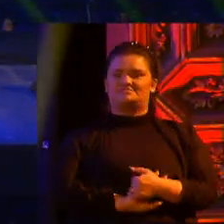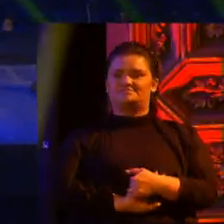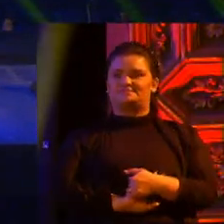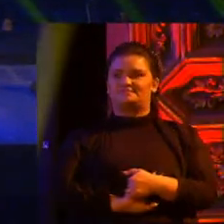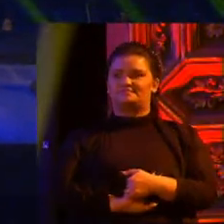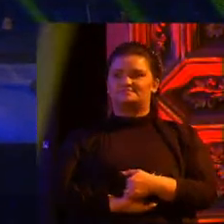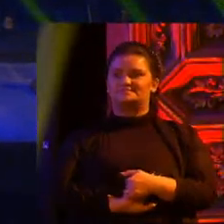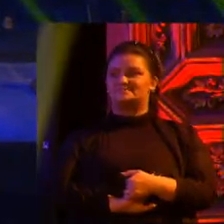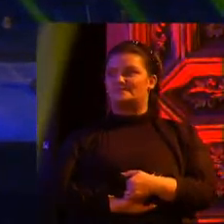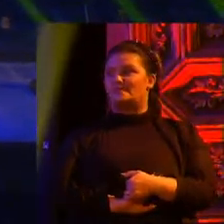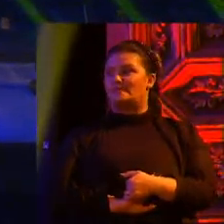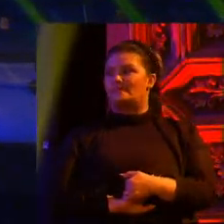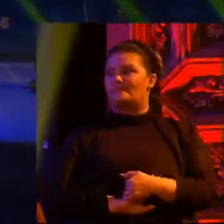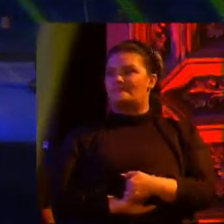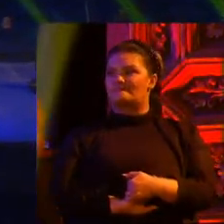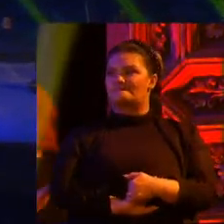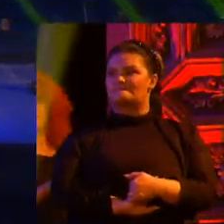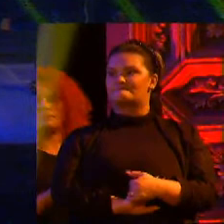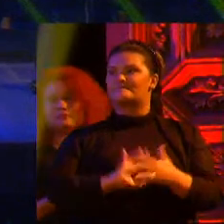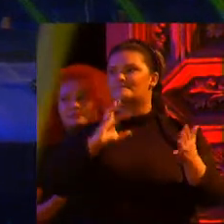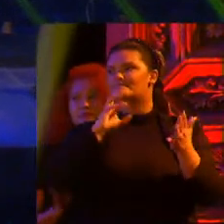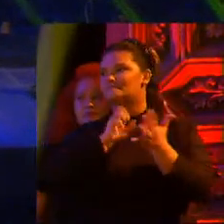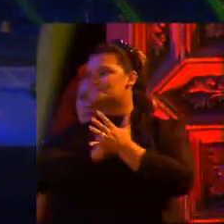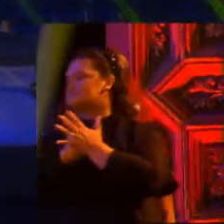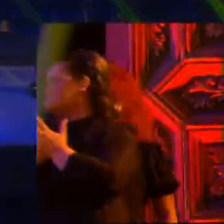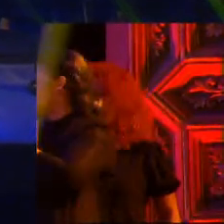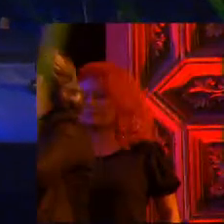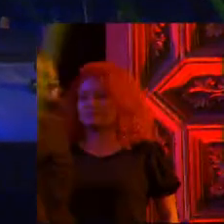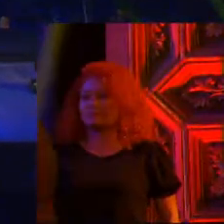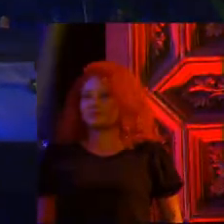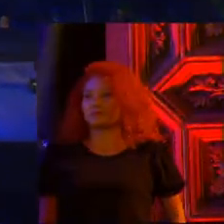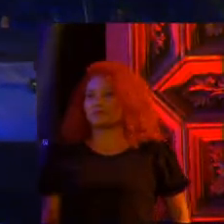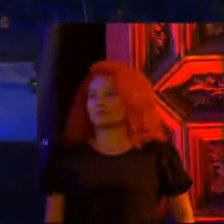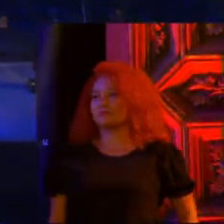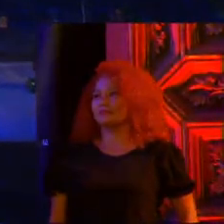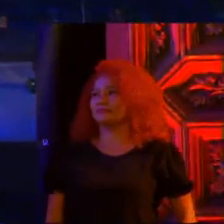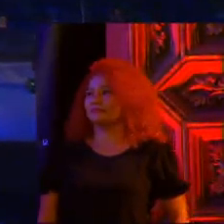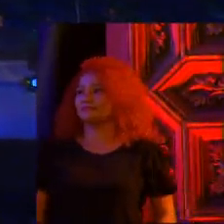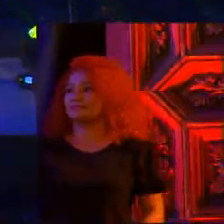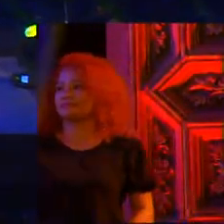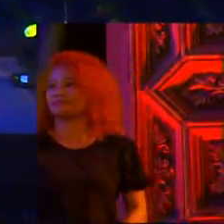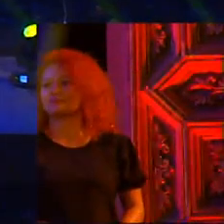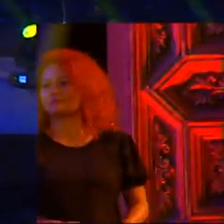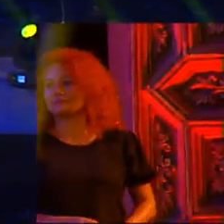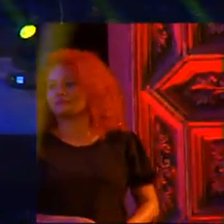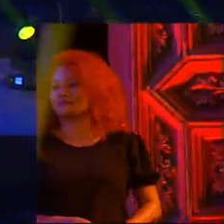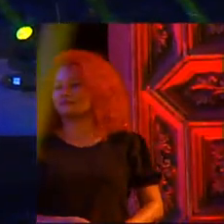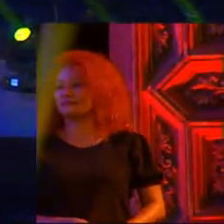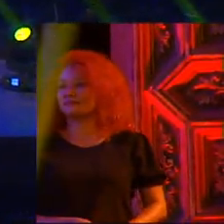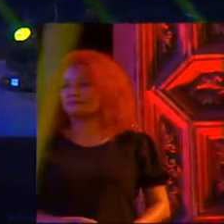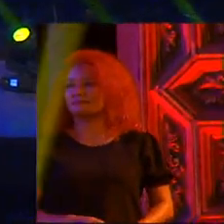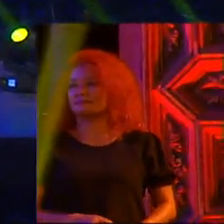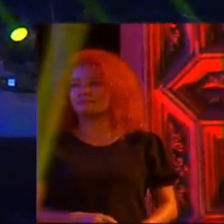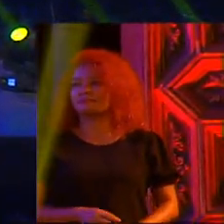Aqui, né? Claro, para registrar esse momento lindo. Aqui na estrelinha.